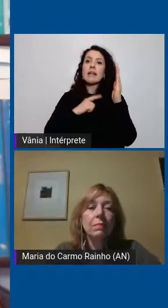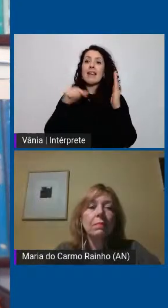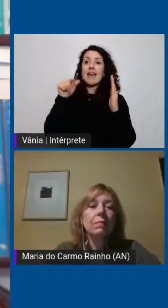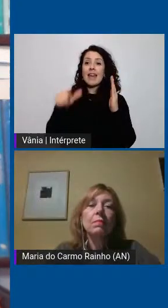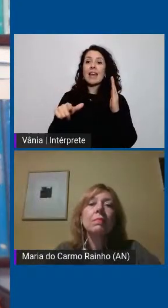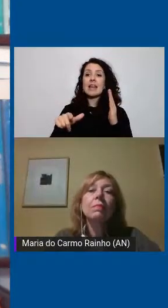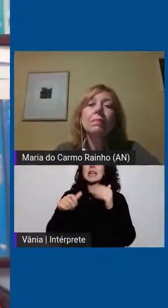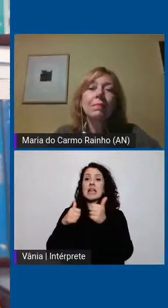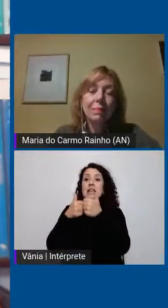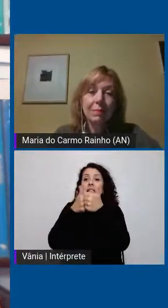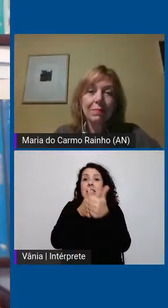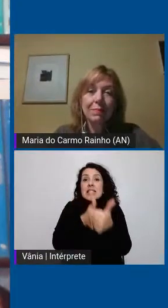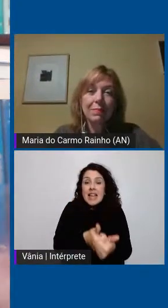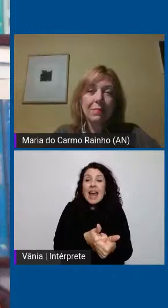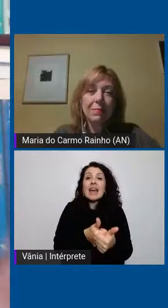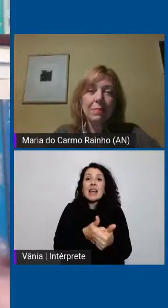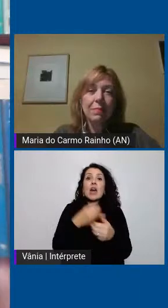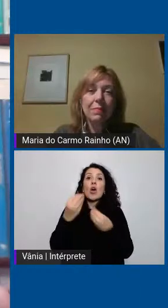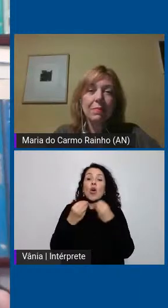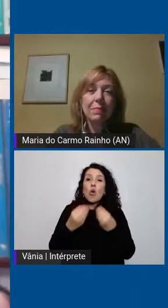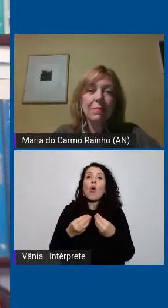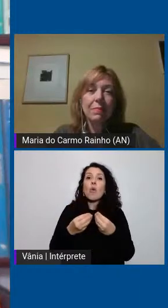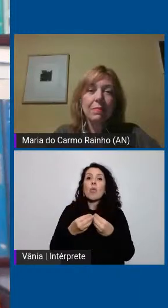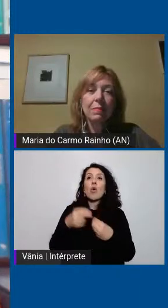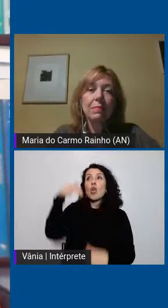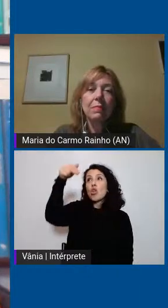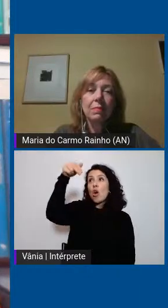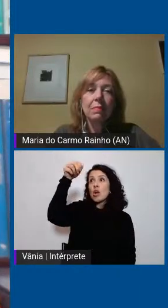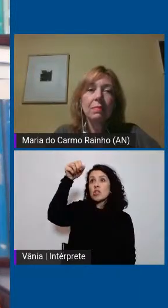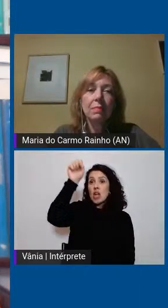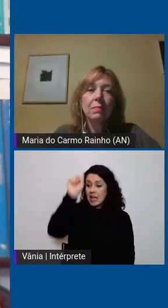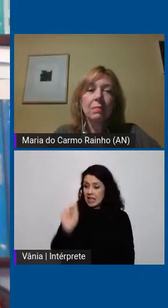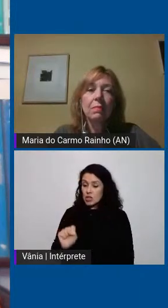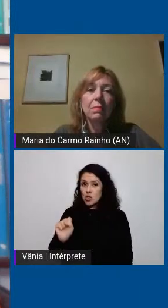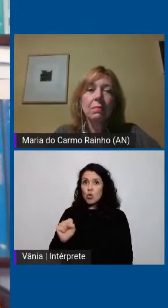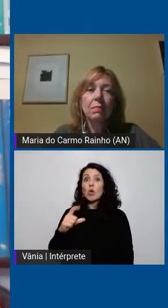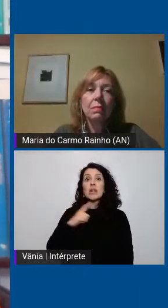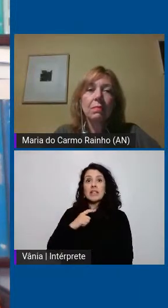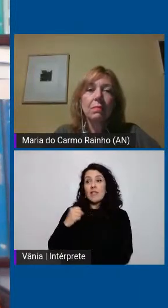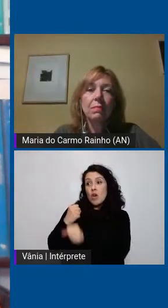o desenvolvimento de ferrovias de norte a sul do país. Então,